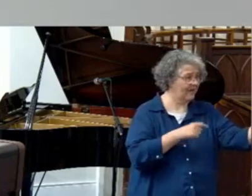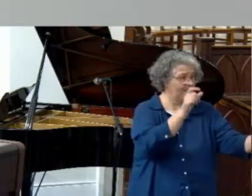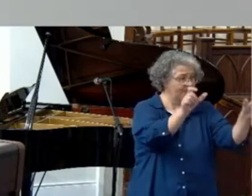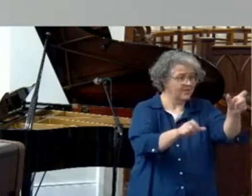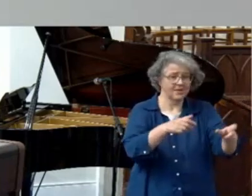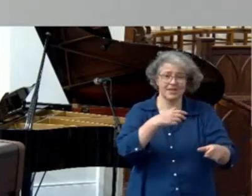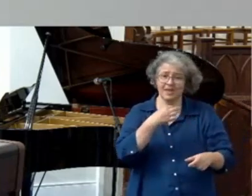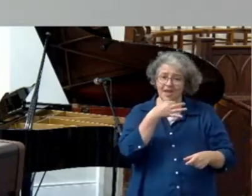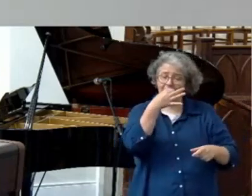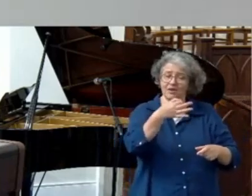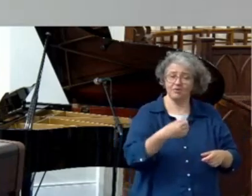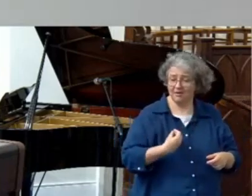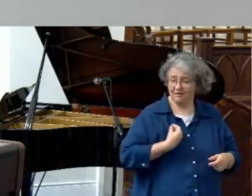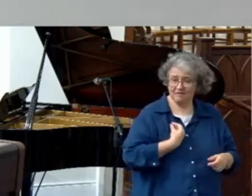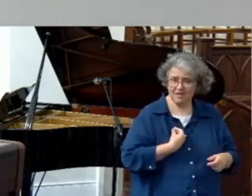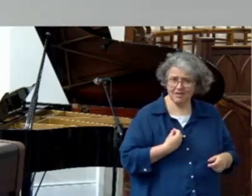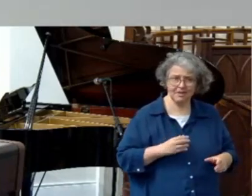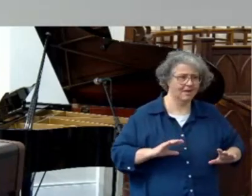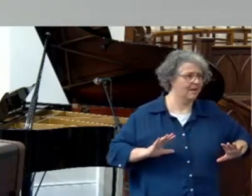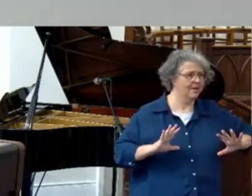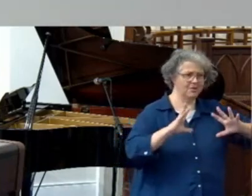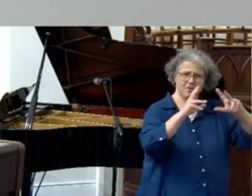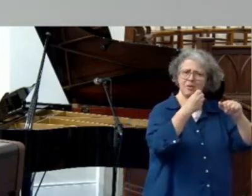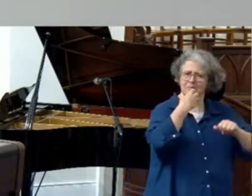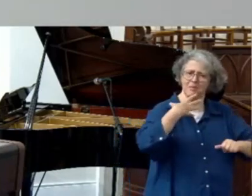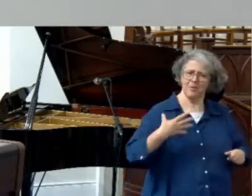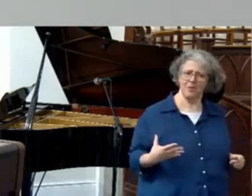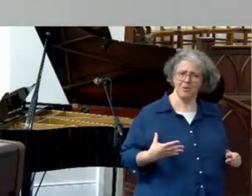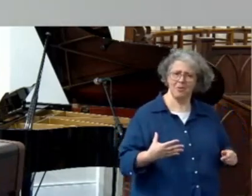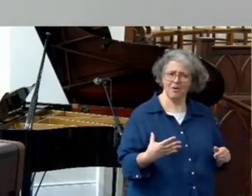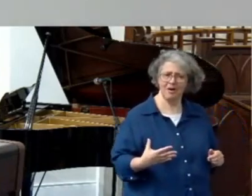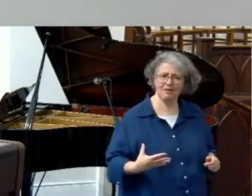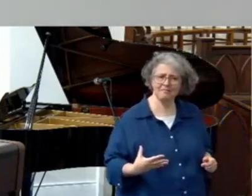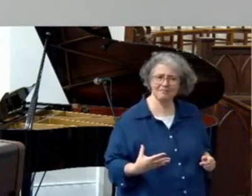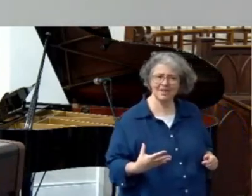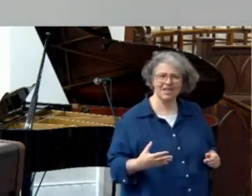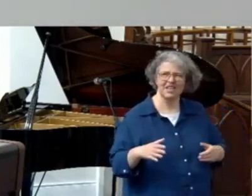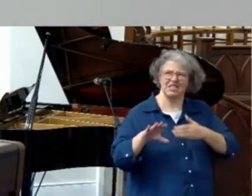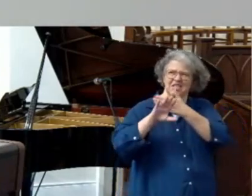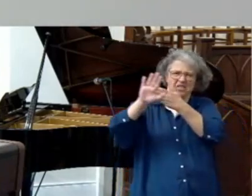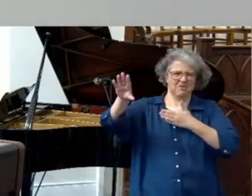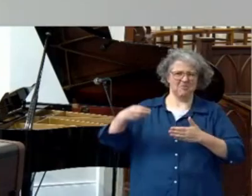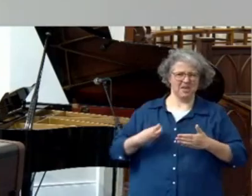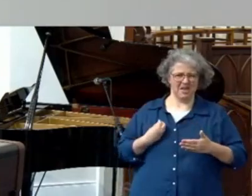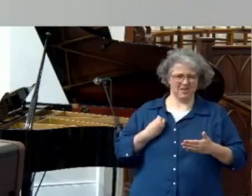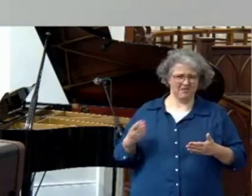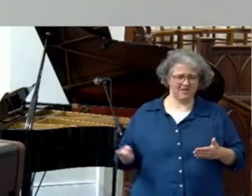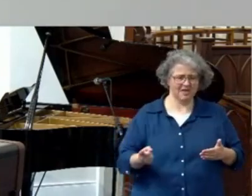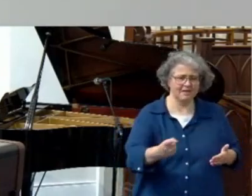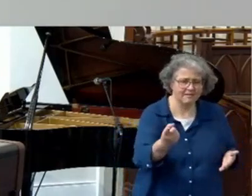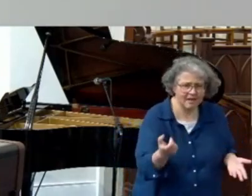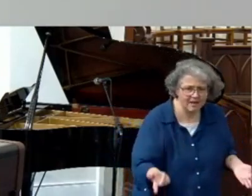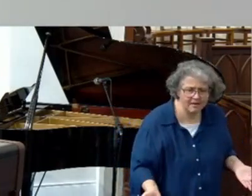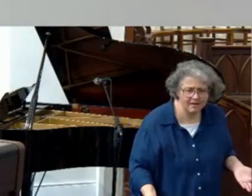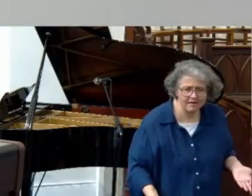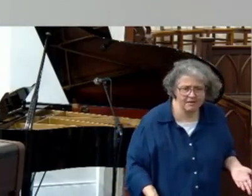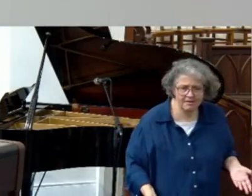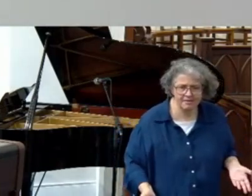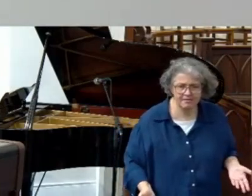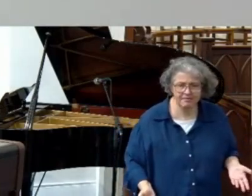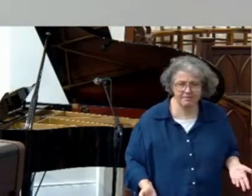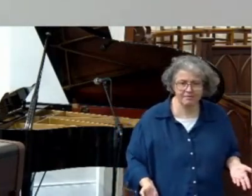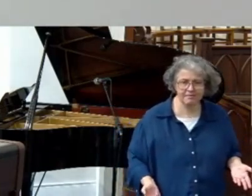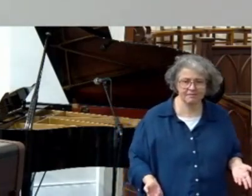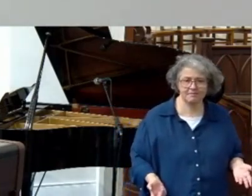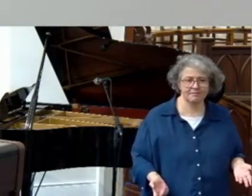na verdade desprezam o que é o verdadeiro valor da vida eterna. Por isso, amar demais a vida,